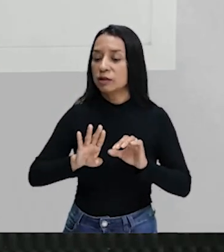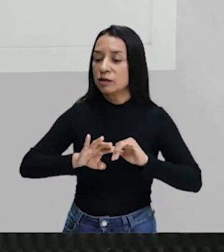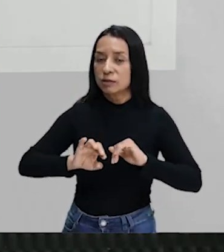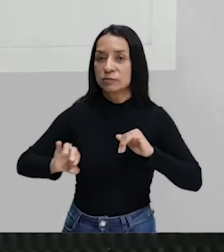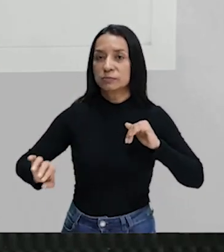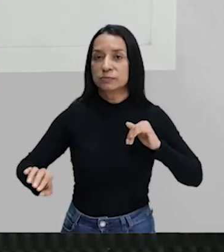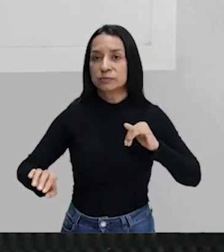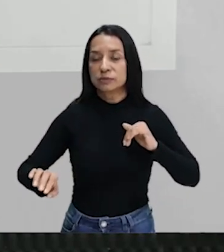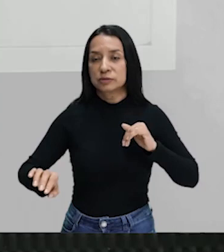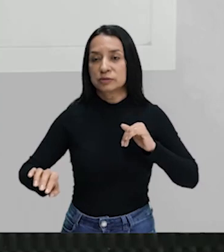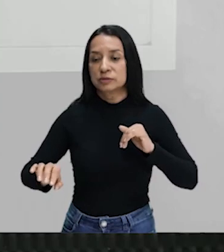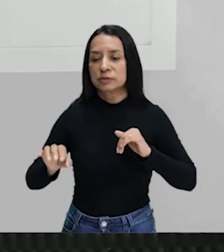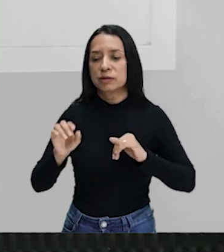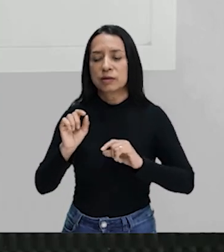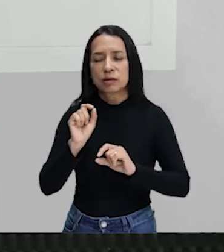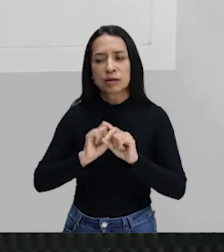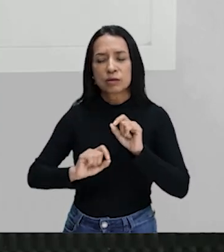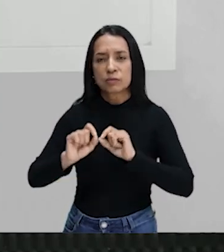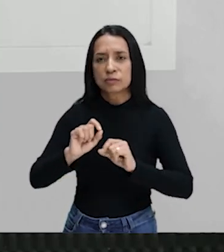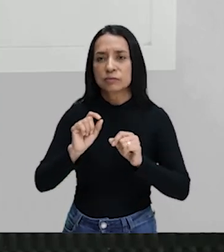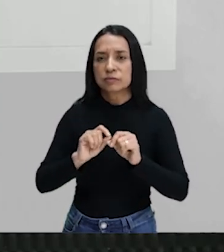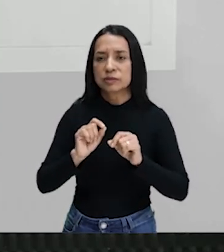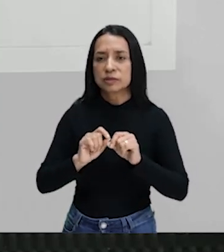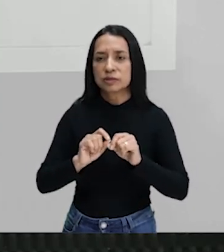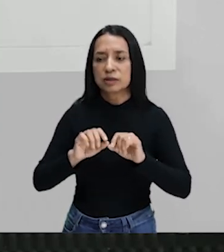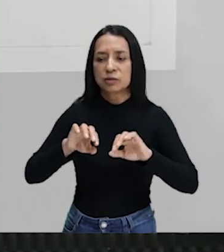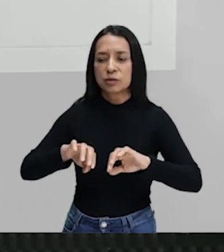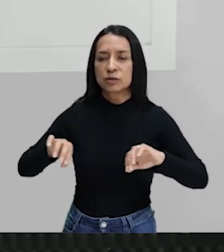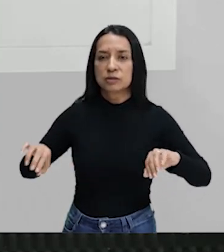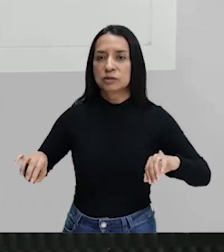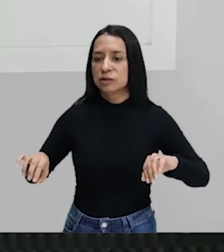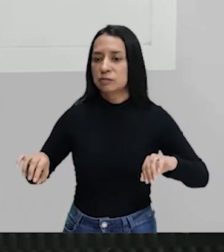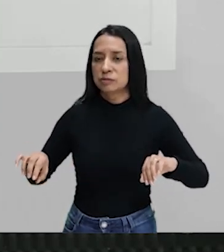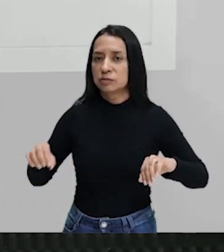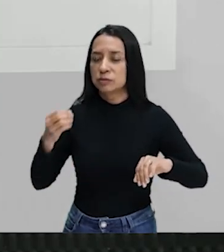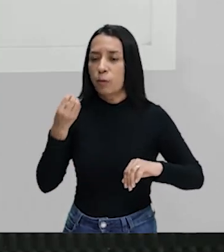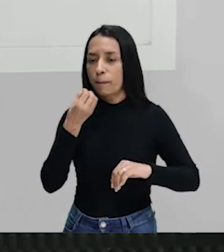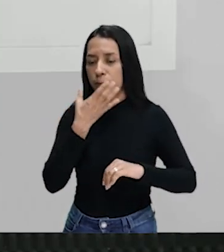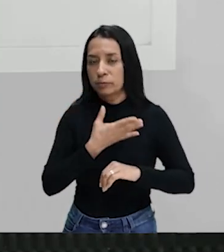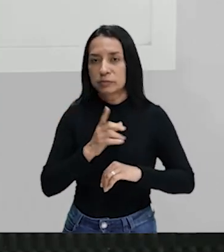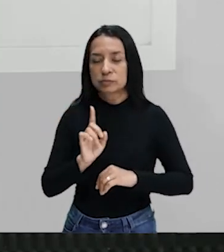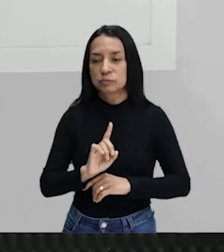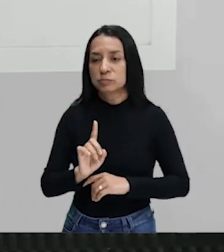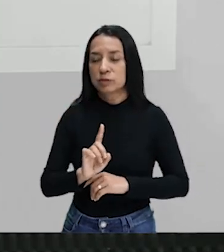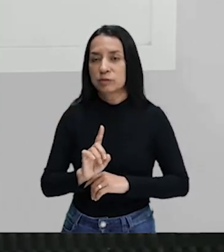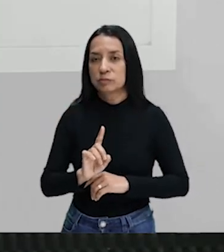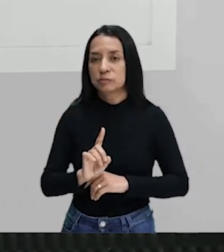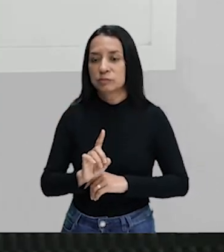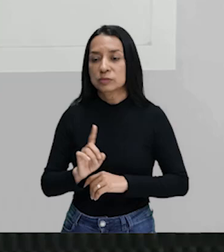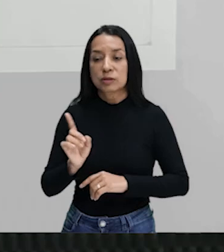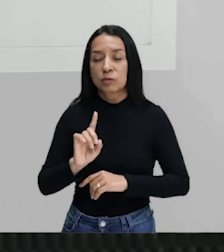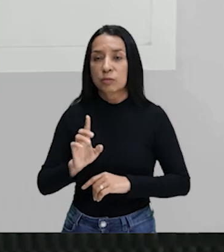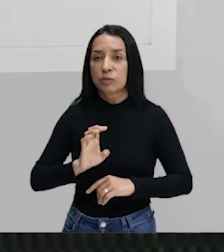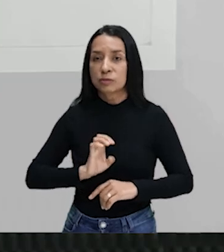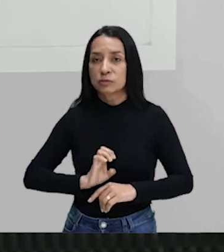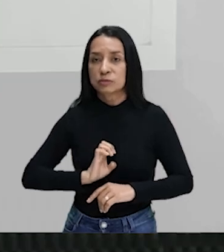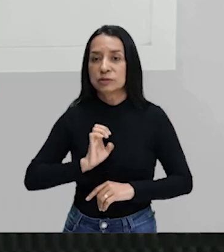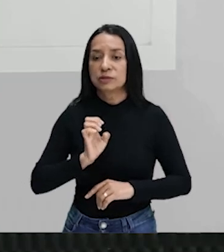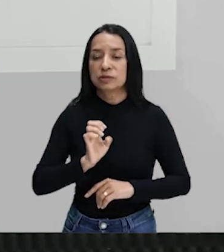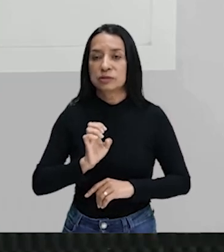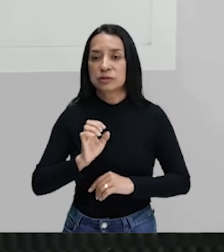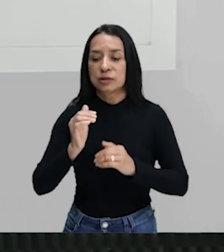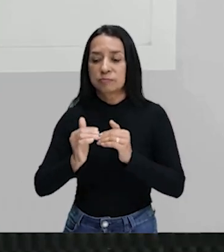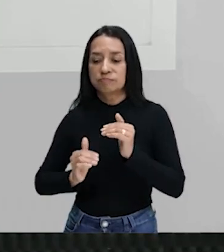isso mais ou menos que ele vai trazer para a gente. Os extremos não são bem-vindos. Então, eu não posso exagerar, levado